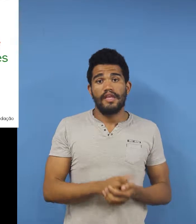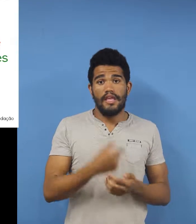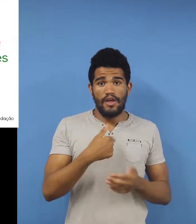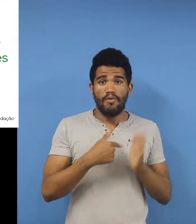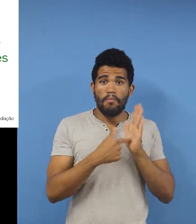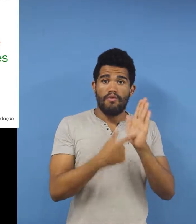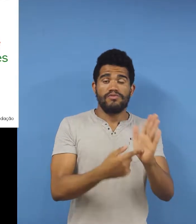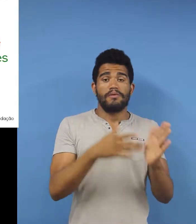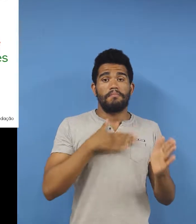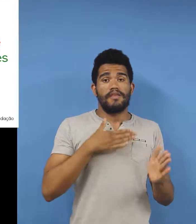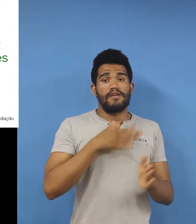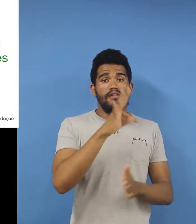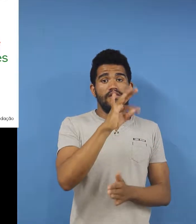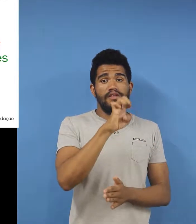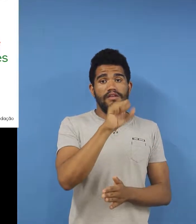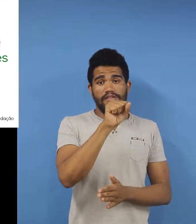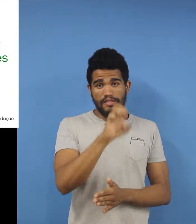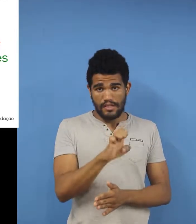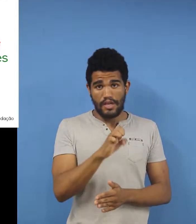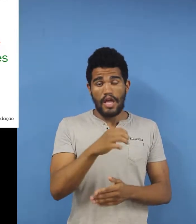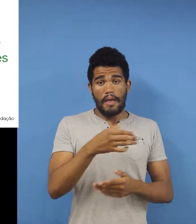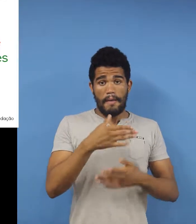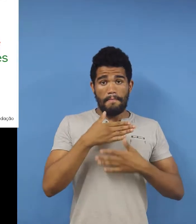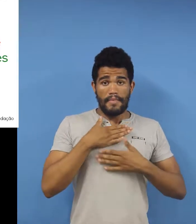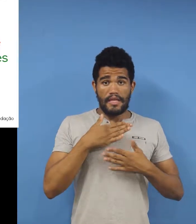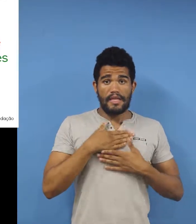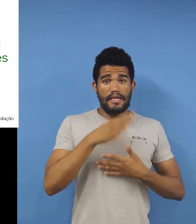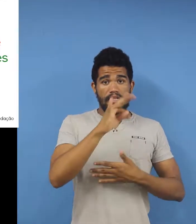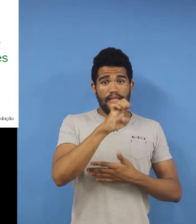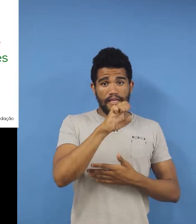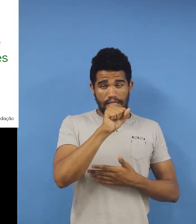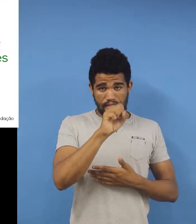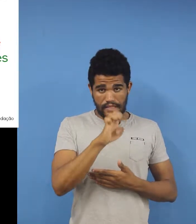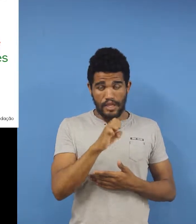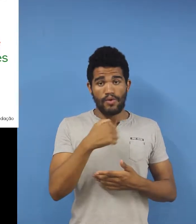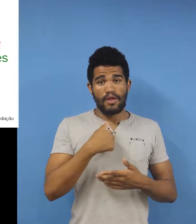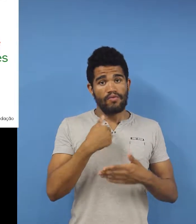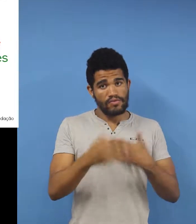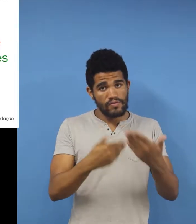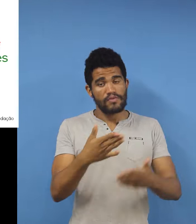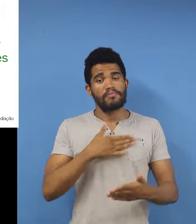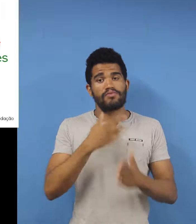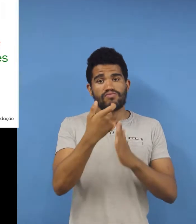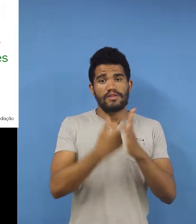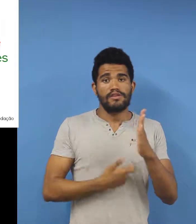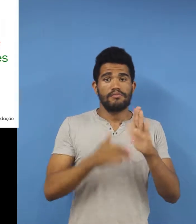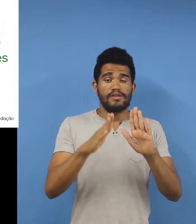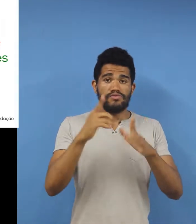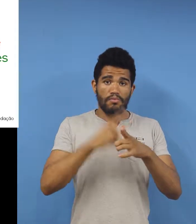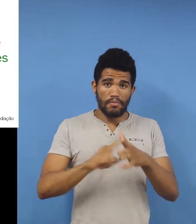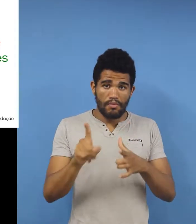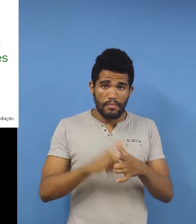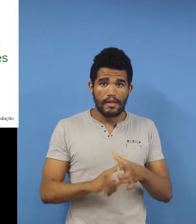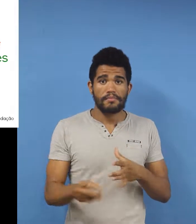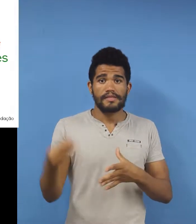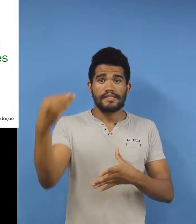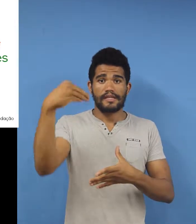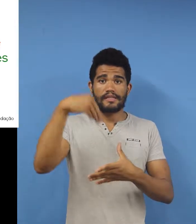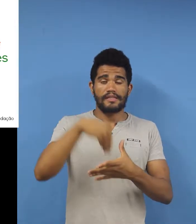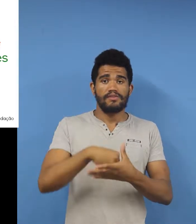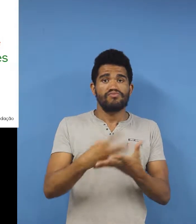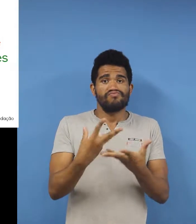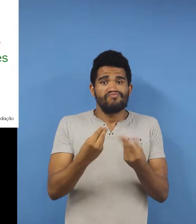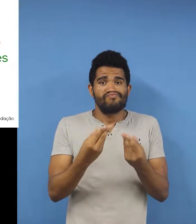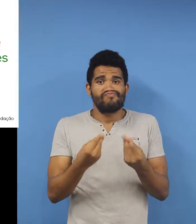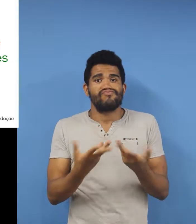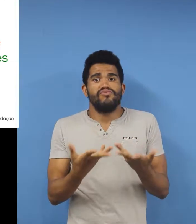no meu desenvolvimento. E eu deixo isso muito claro na minha tese. Eu estou mostrando para o corretor a minha tese e o que eu vou desenvolver no meu